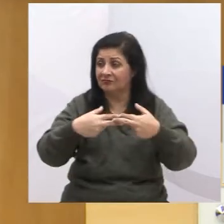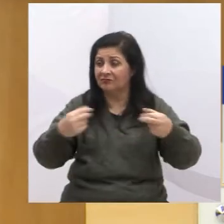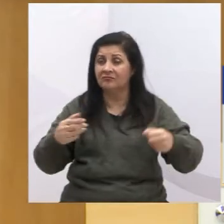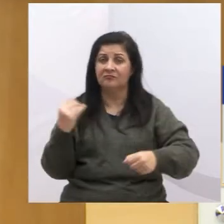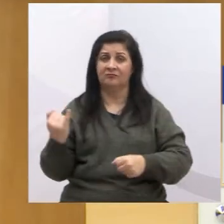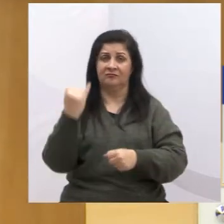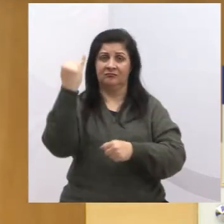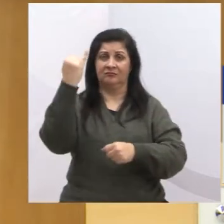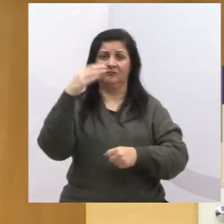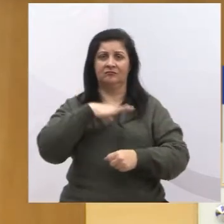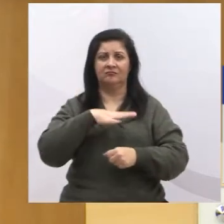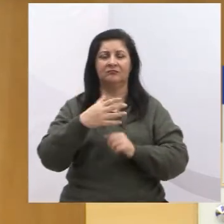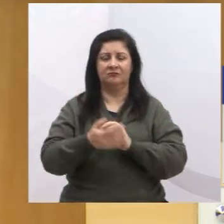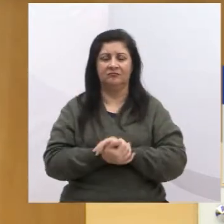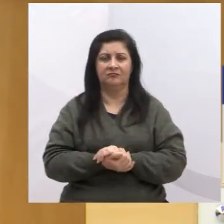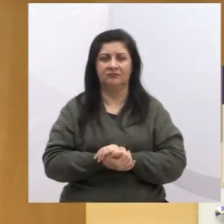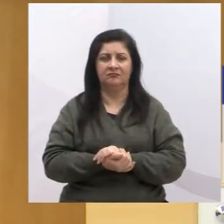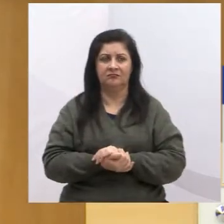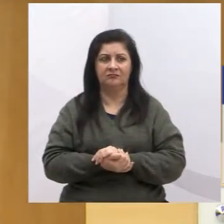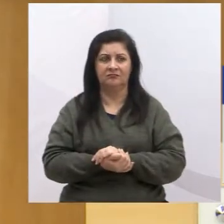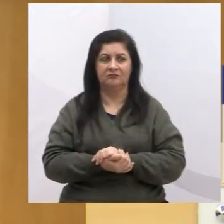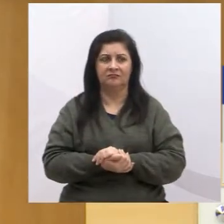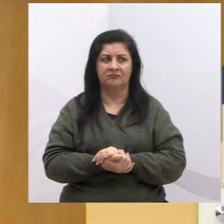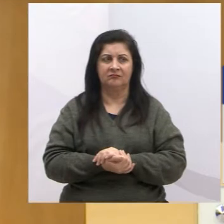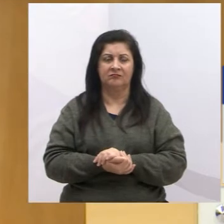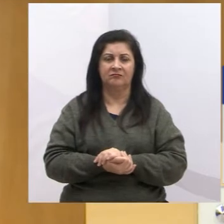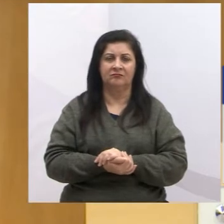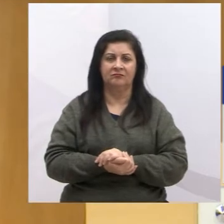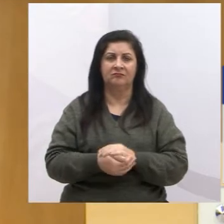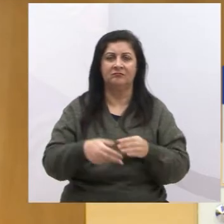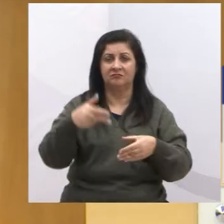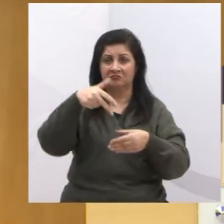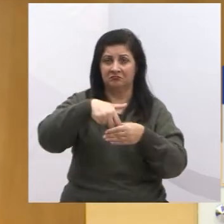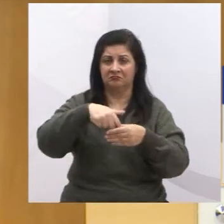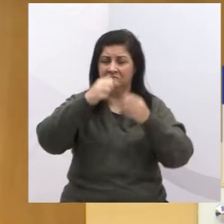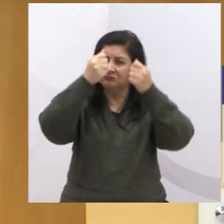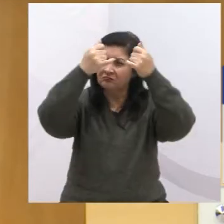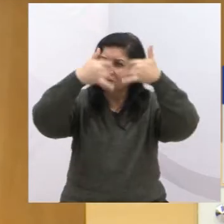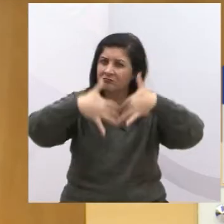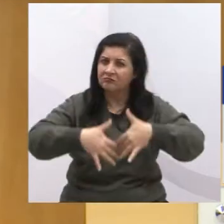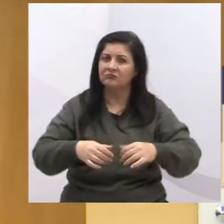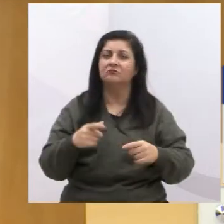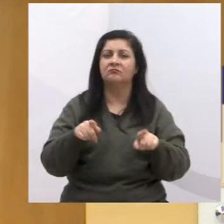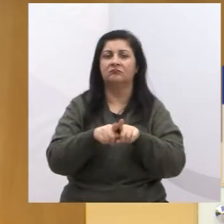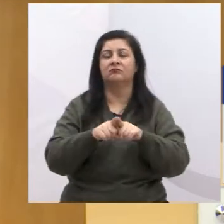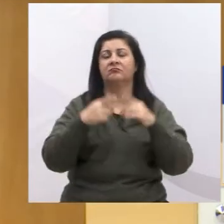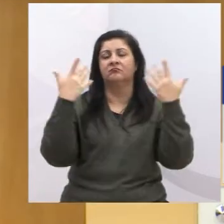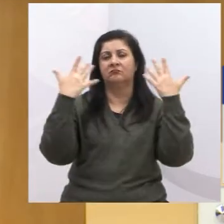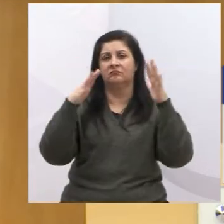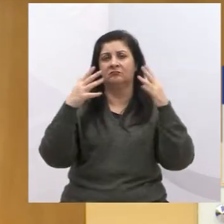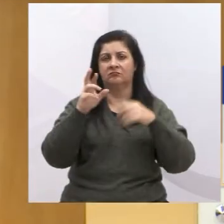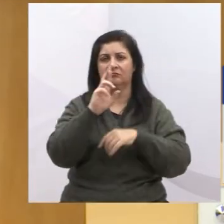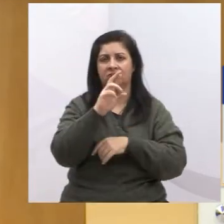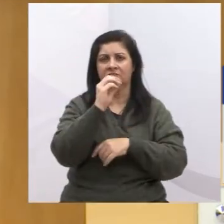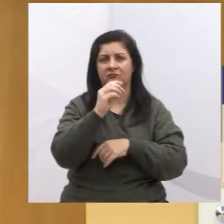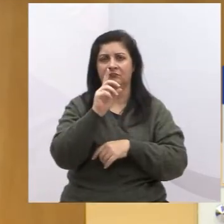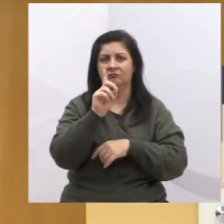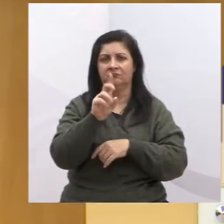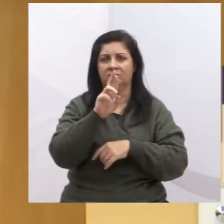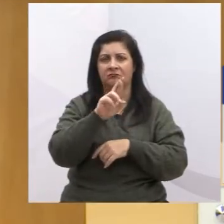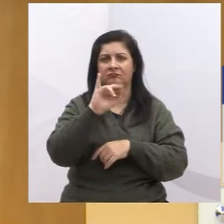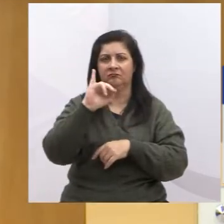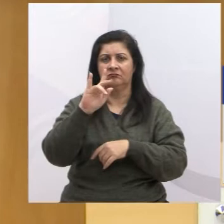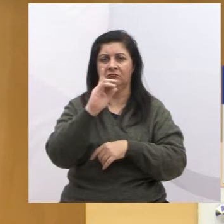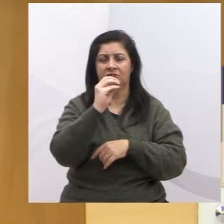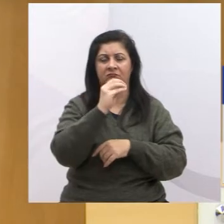prioritárias da nossa cidade. Eu subo aqui para fazer essa breve reflexão e também parabenizar o vereador Rodrigo Salomão